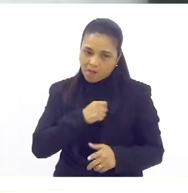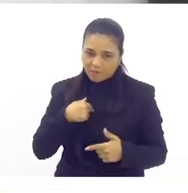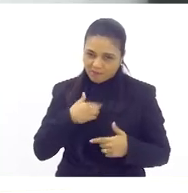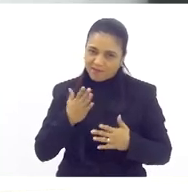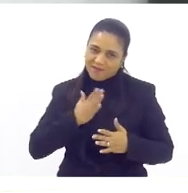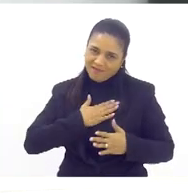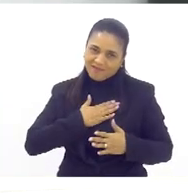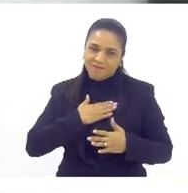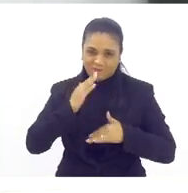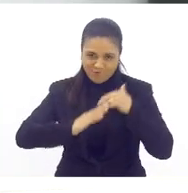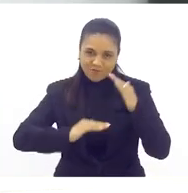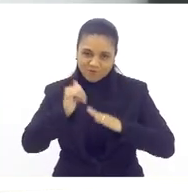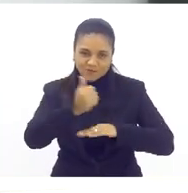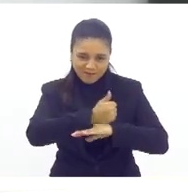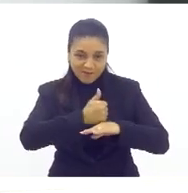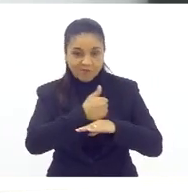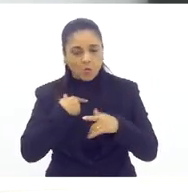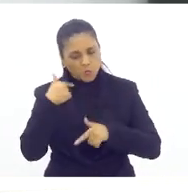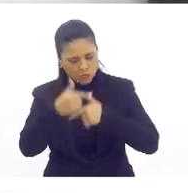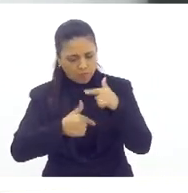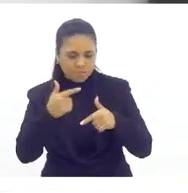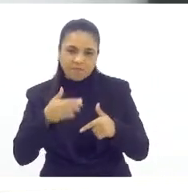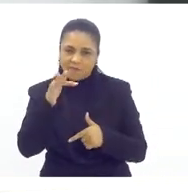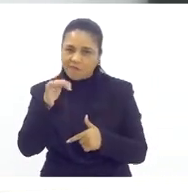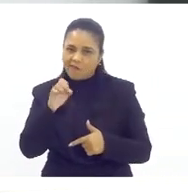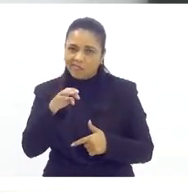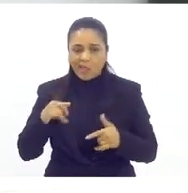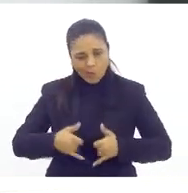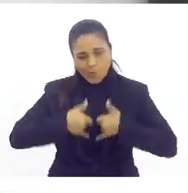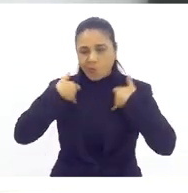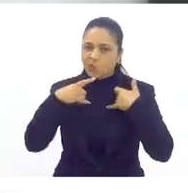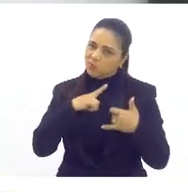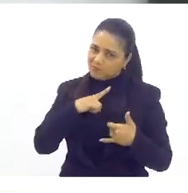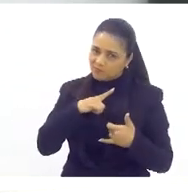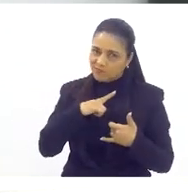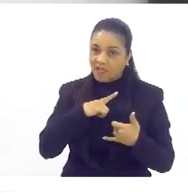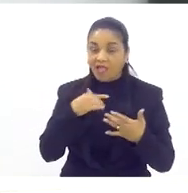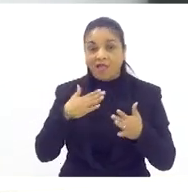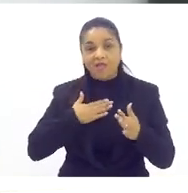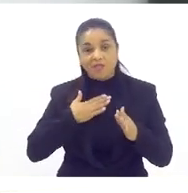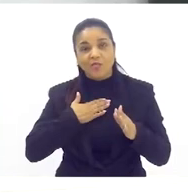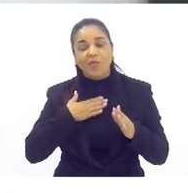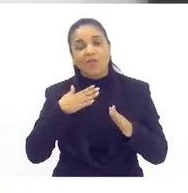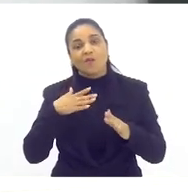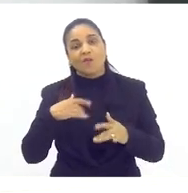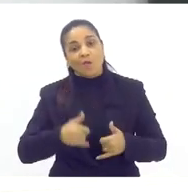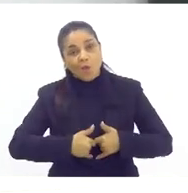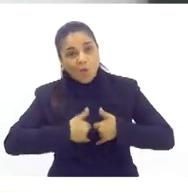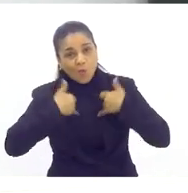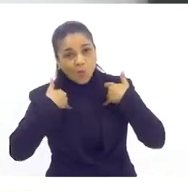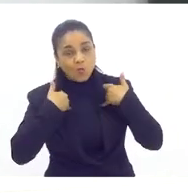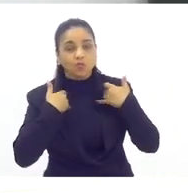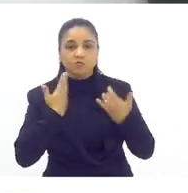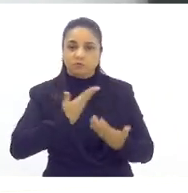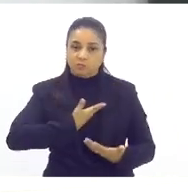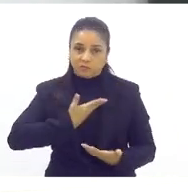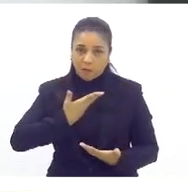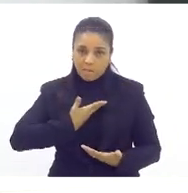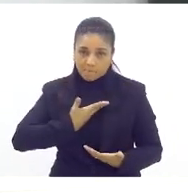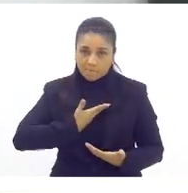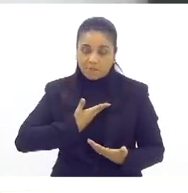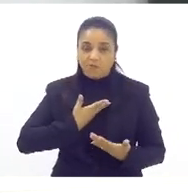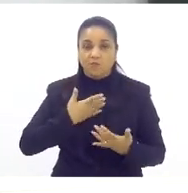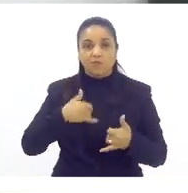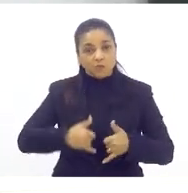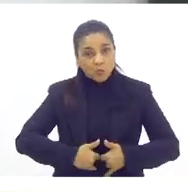invisível isso né assim trabalhar na FAETEC Eu trabalho com muito orgulho eu tenho muito orgulho da minha rede eu tenho muito orgulho dos meus companheiros eu tenho